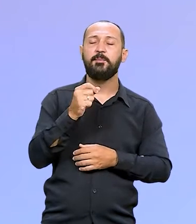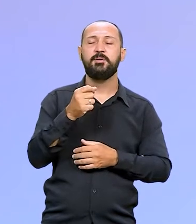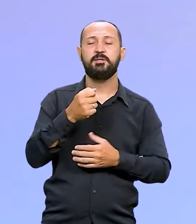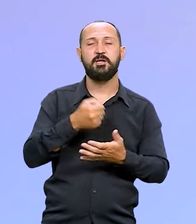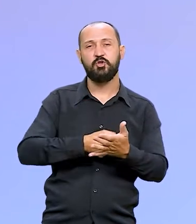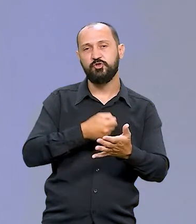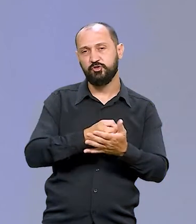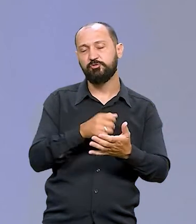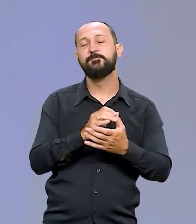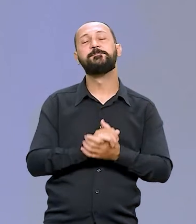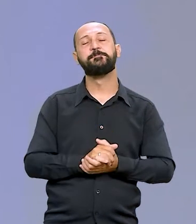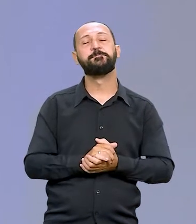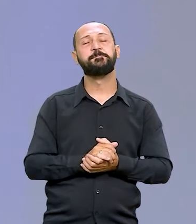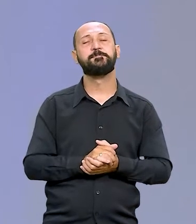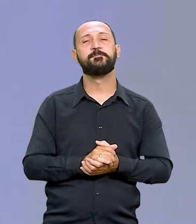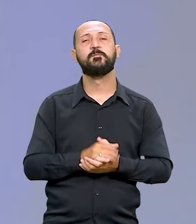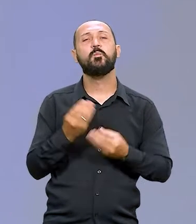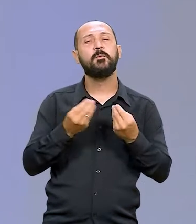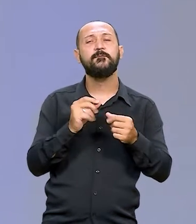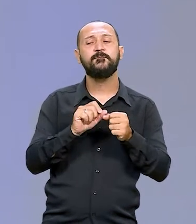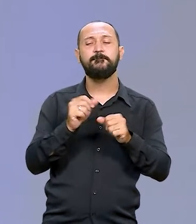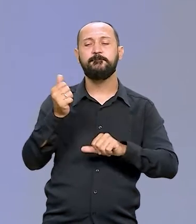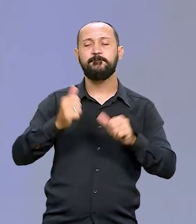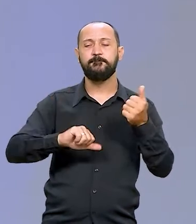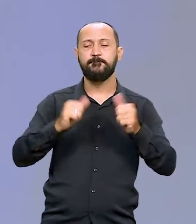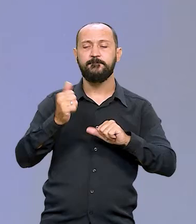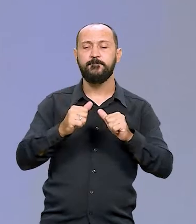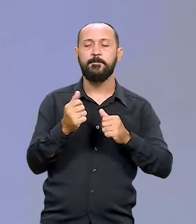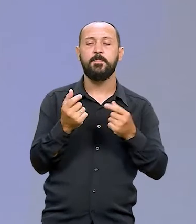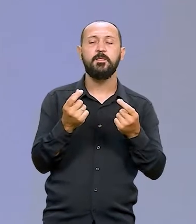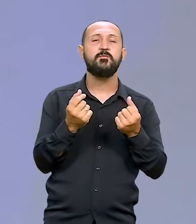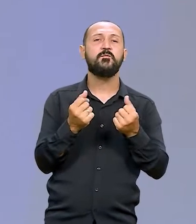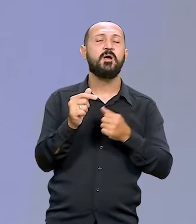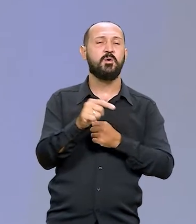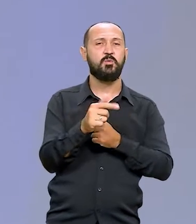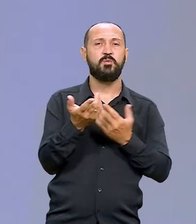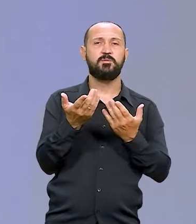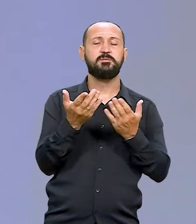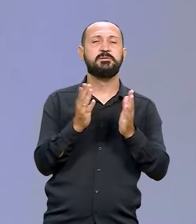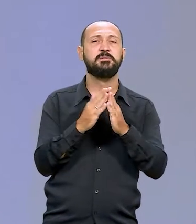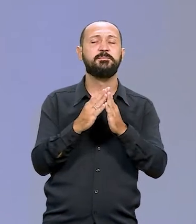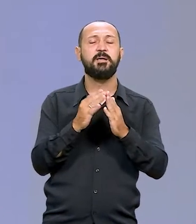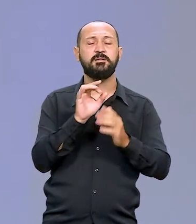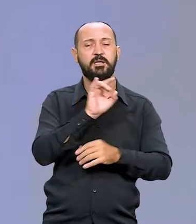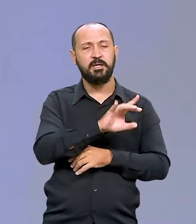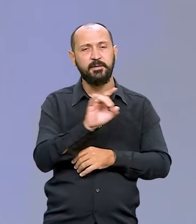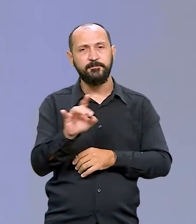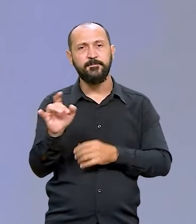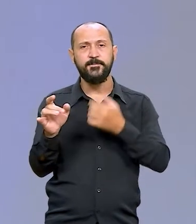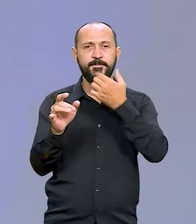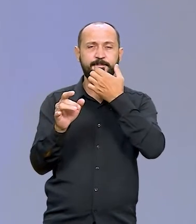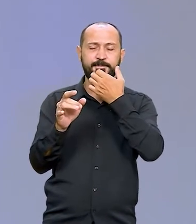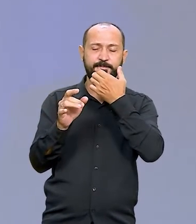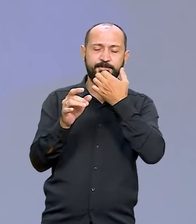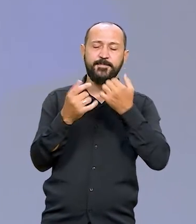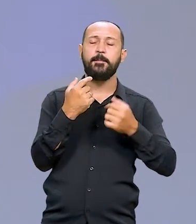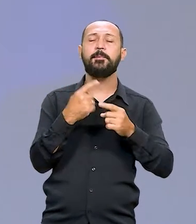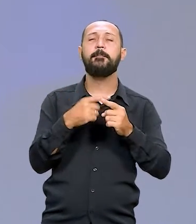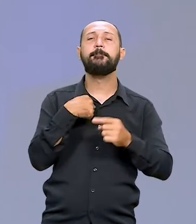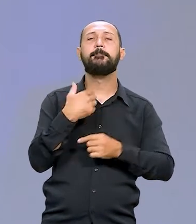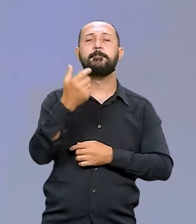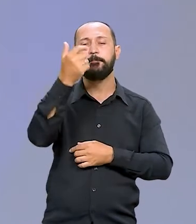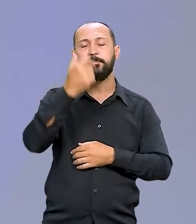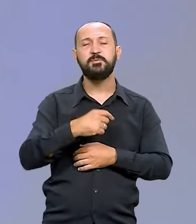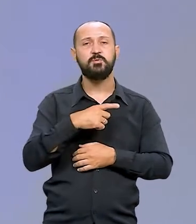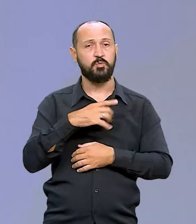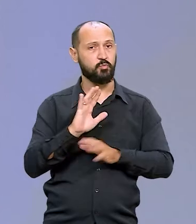dinâmica a garantia. E como que é feita a avaliação do valor desse imóvel, caso a caso? Porque eu imagino que, por